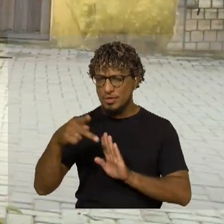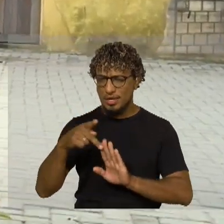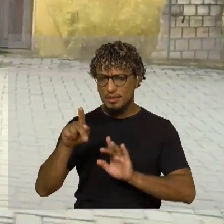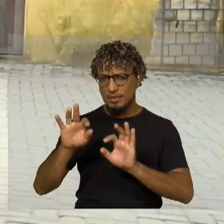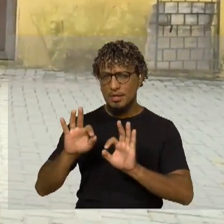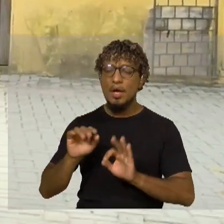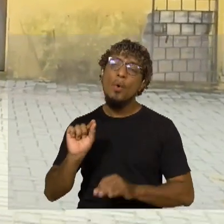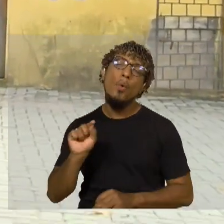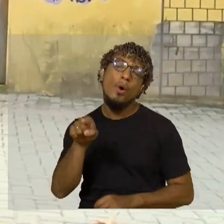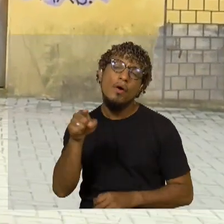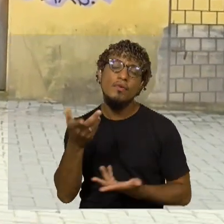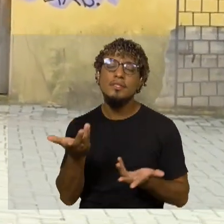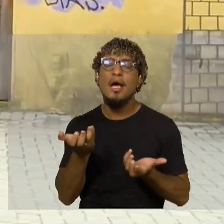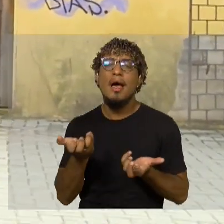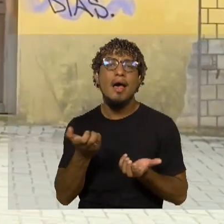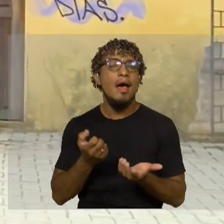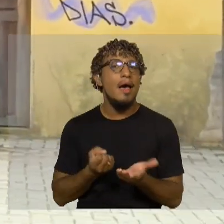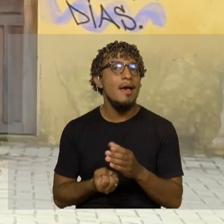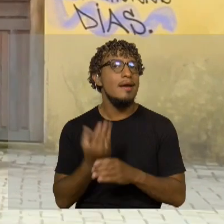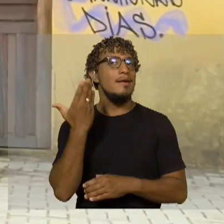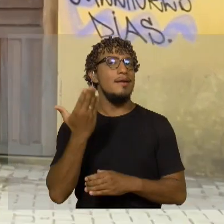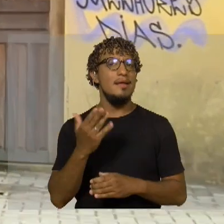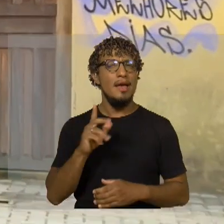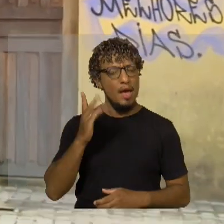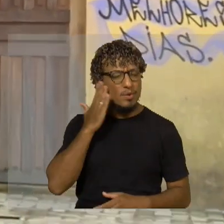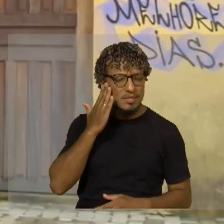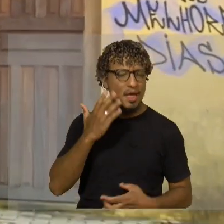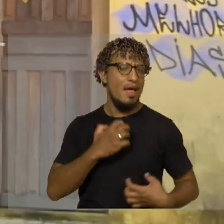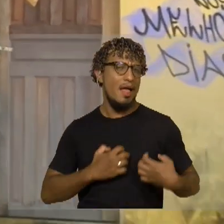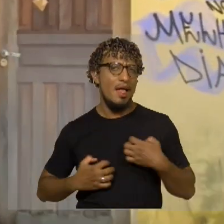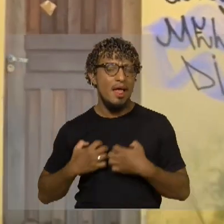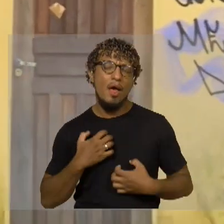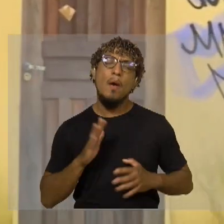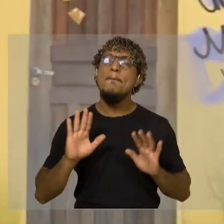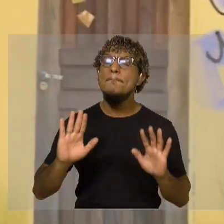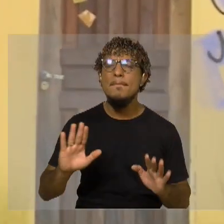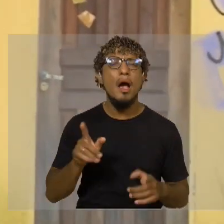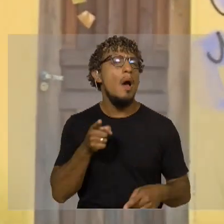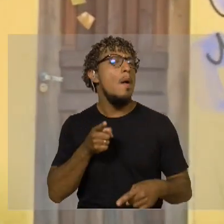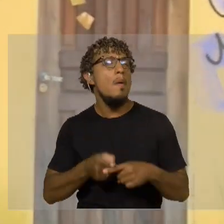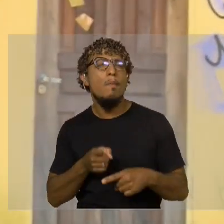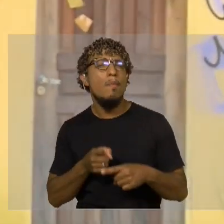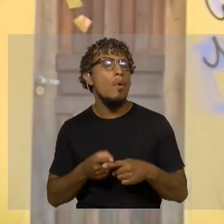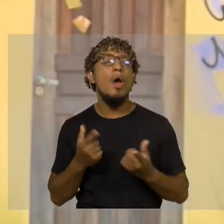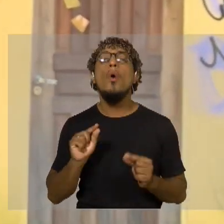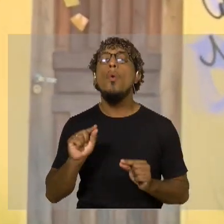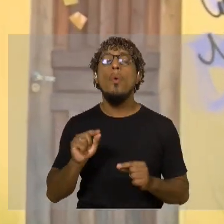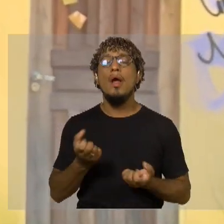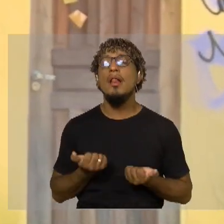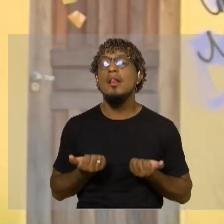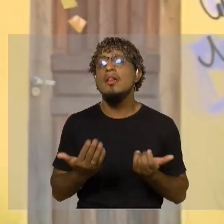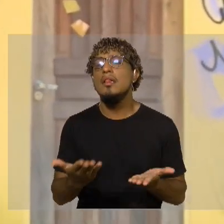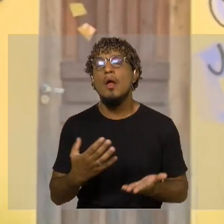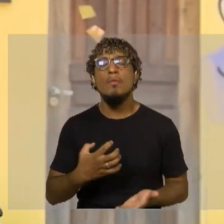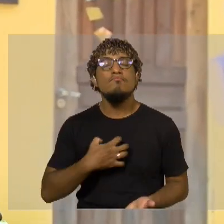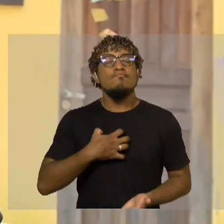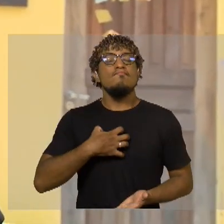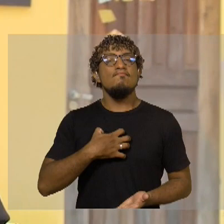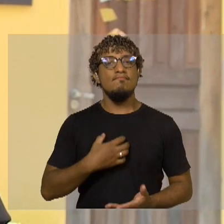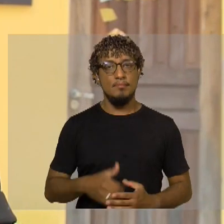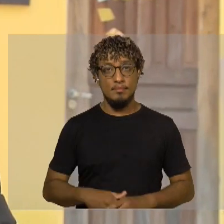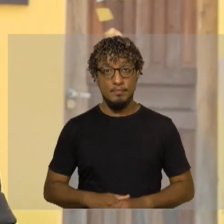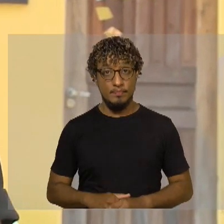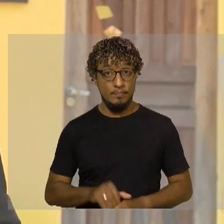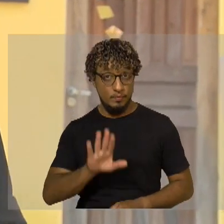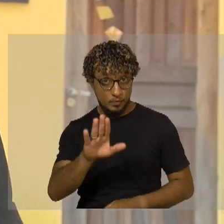vocês a criar esse projeto. Eu sei que foi uma inquietação, mas uma inquietação a partir do quê? O que motivou vocês?